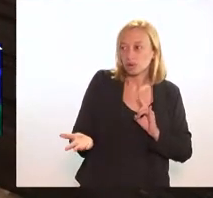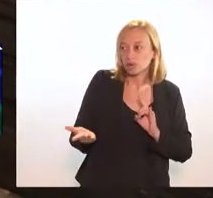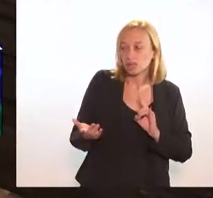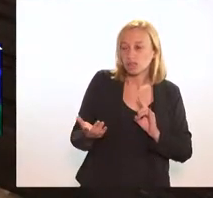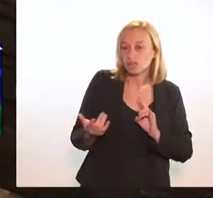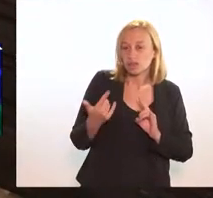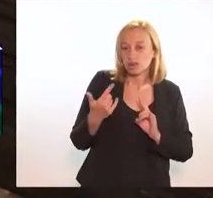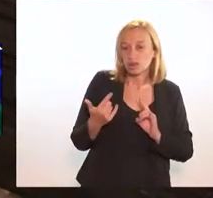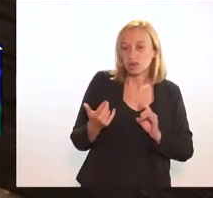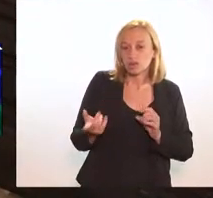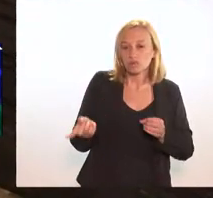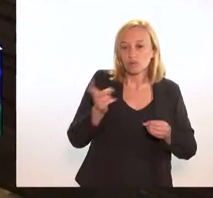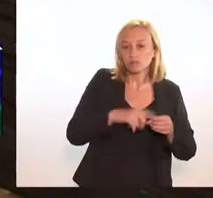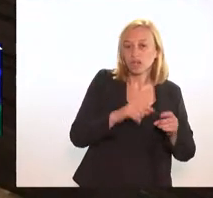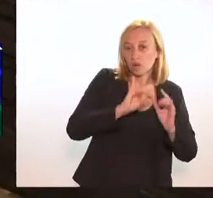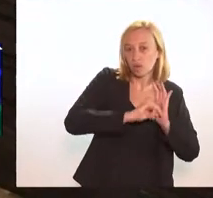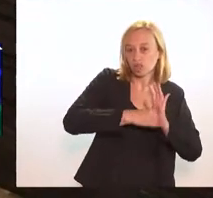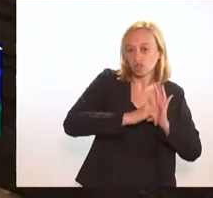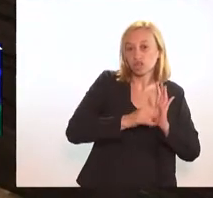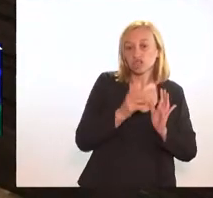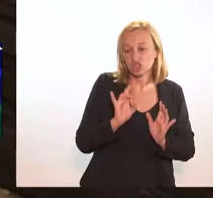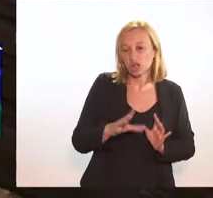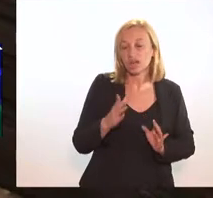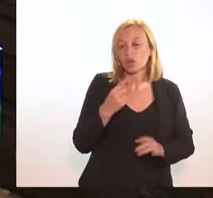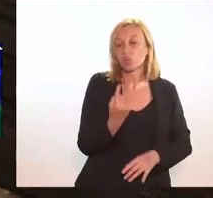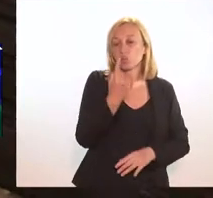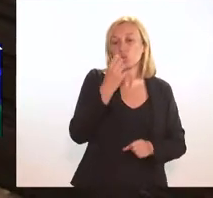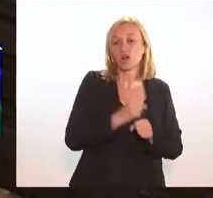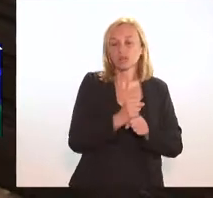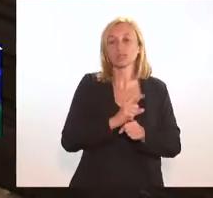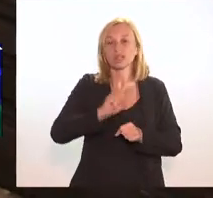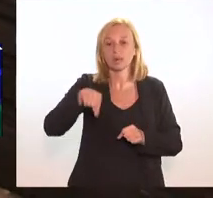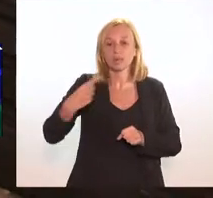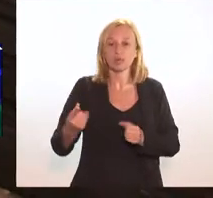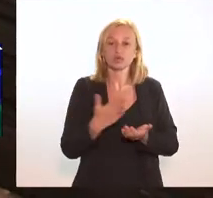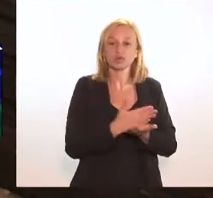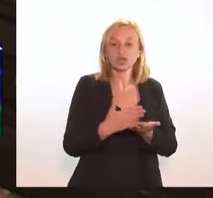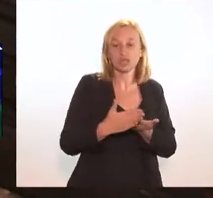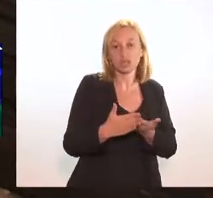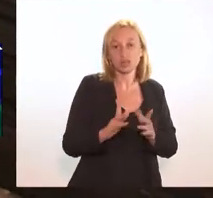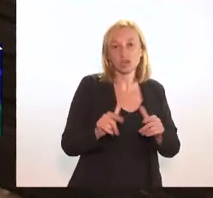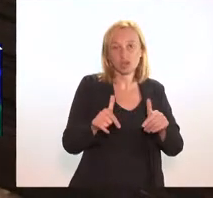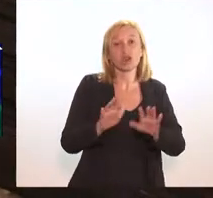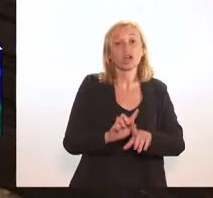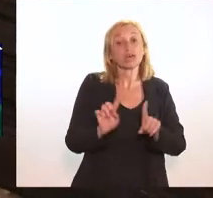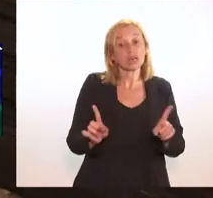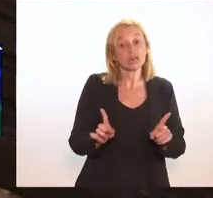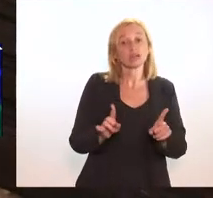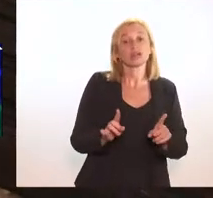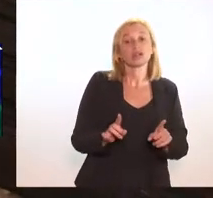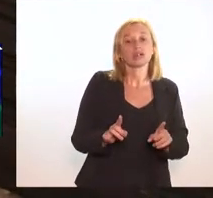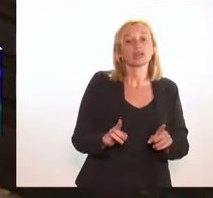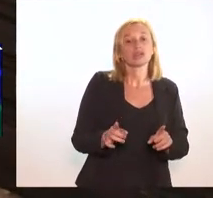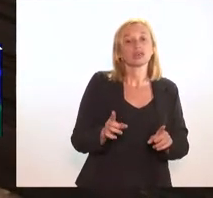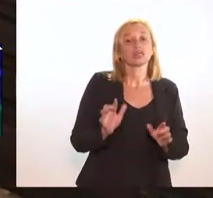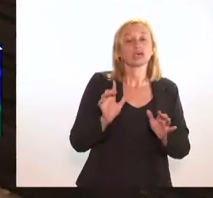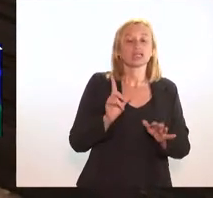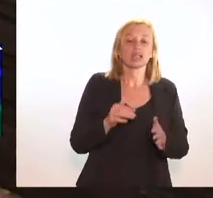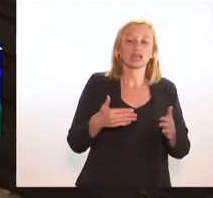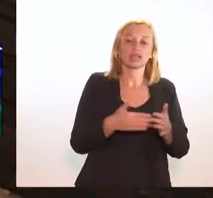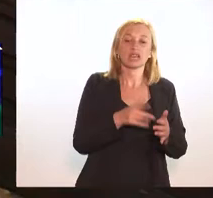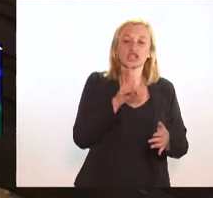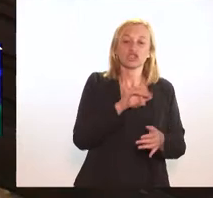atrás, retornar o edital, já que é um ano depois do início das tratativas. E, afinal de contas, a gente tem até o dia